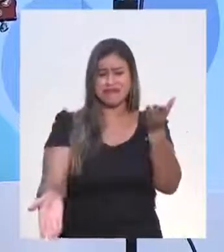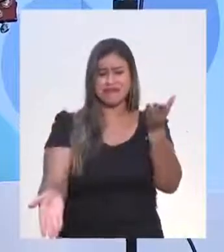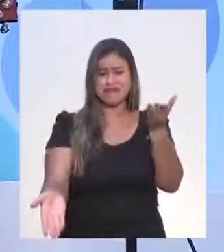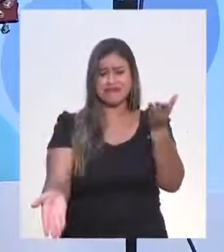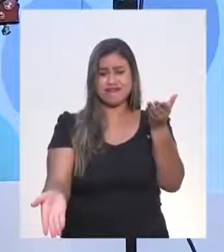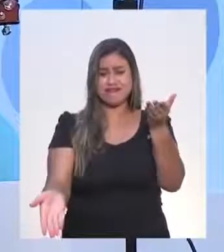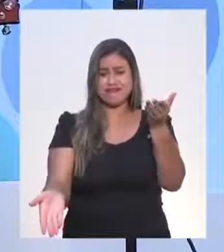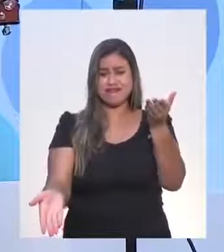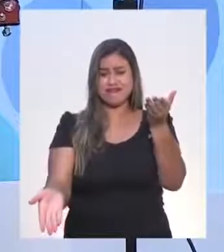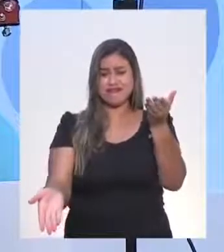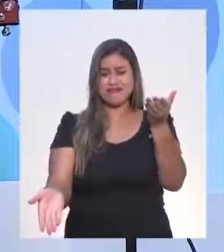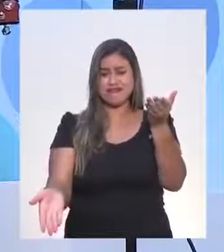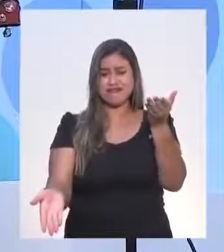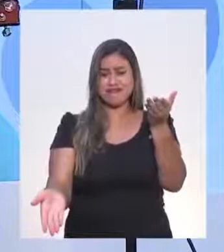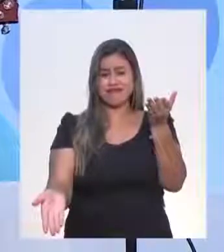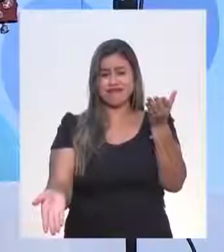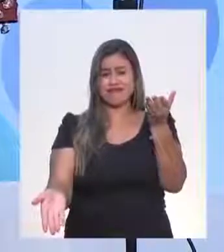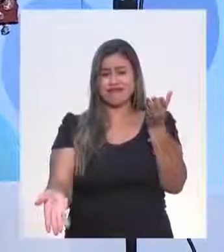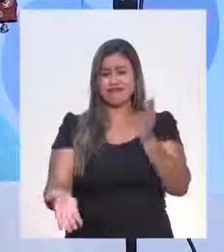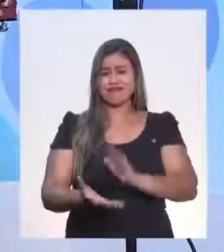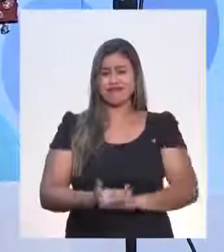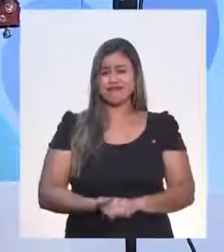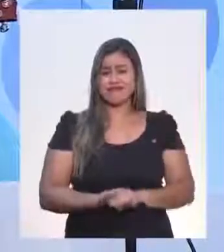da porta